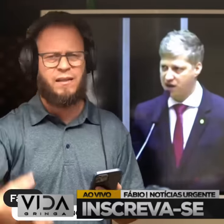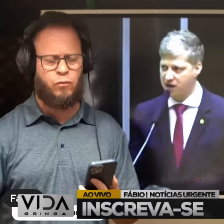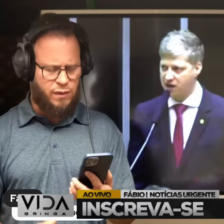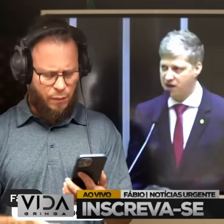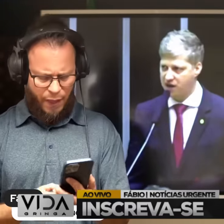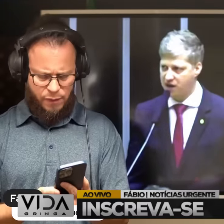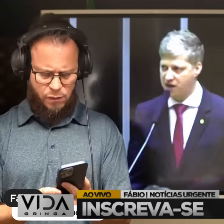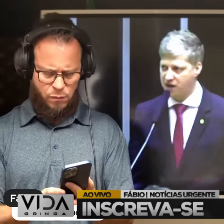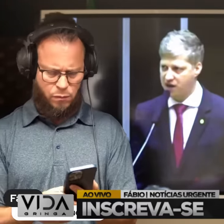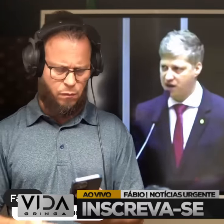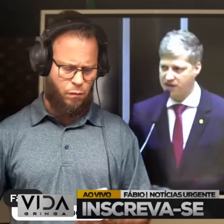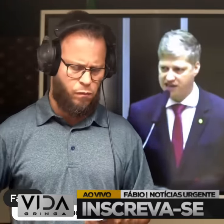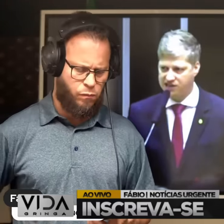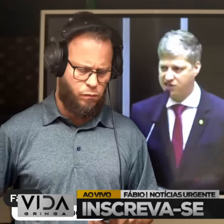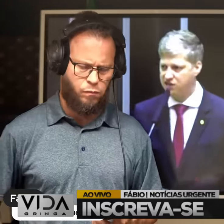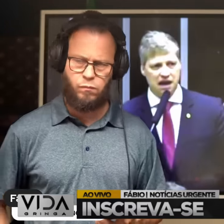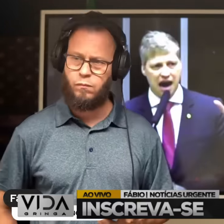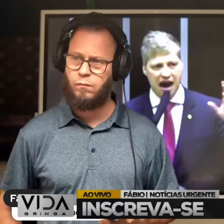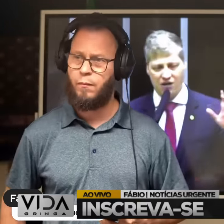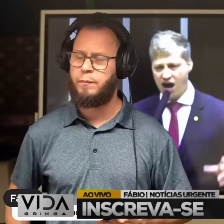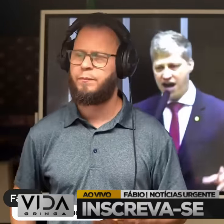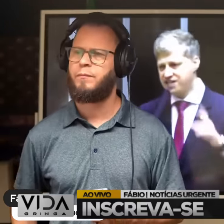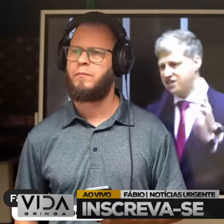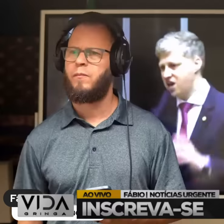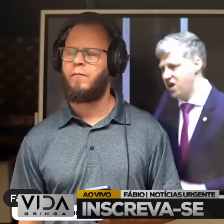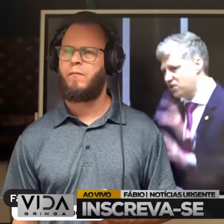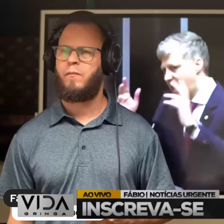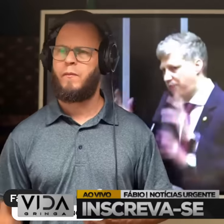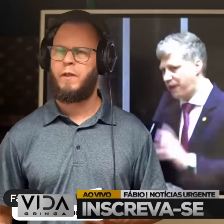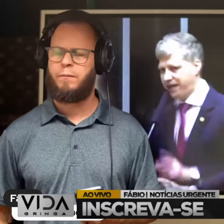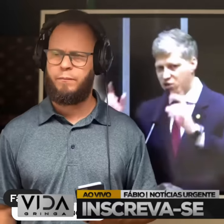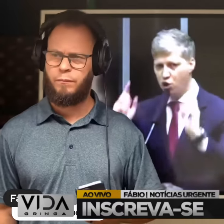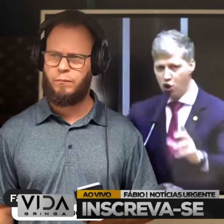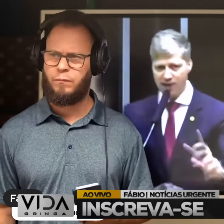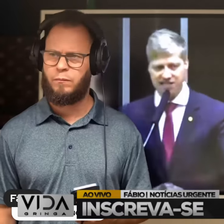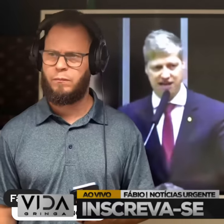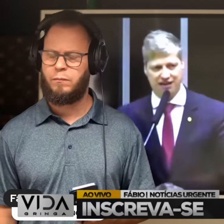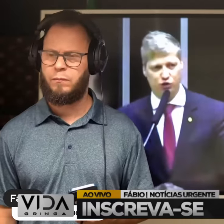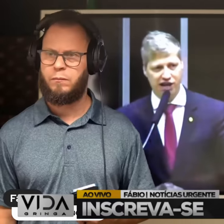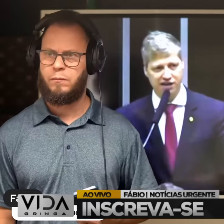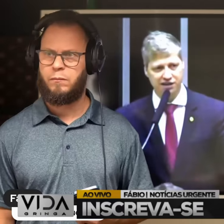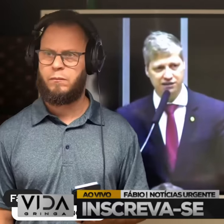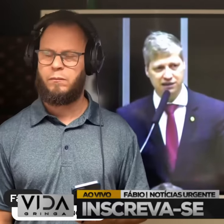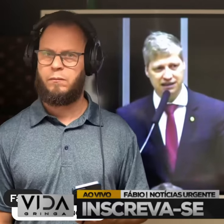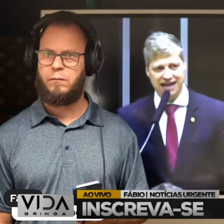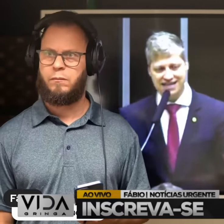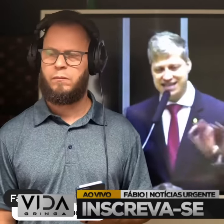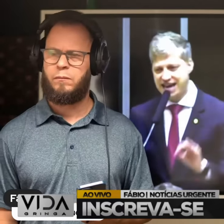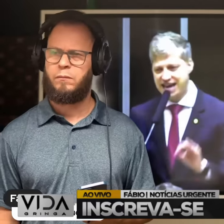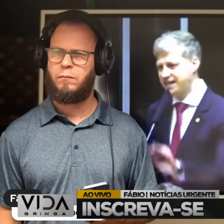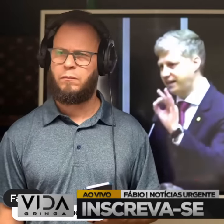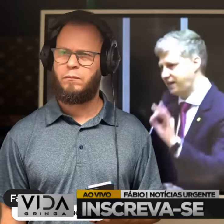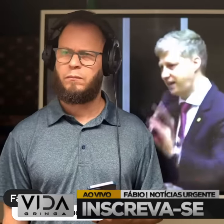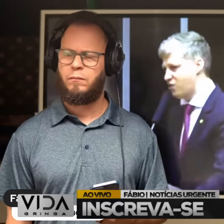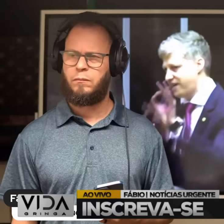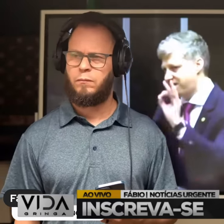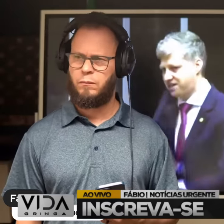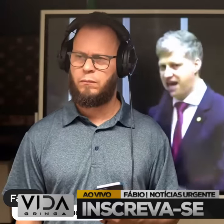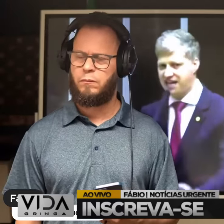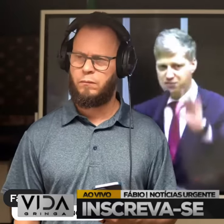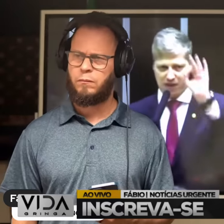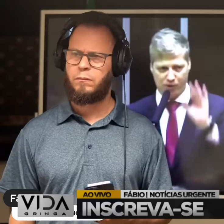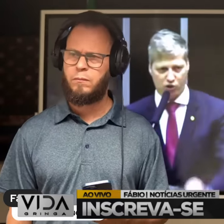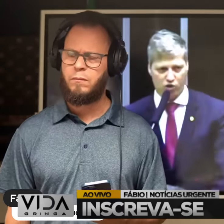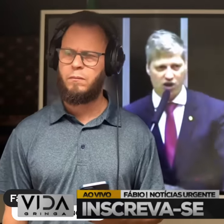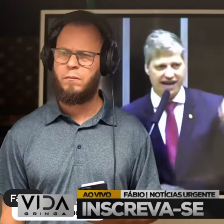10 assinaturas a mais. Agora estamos a apenas uma assinatura das 171